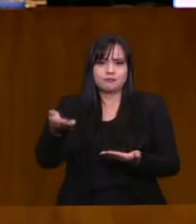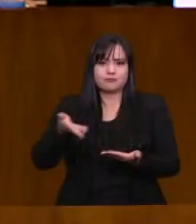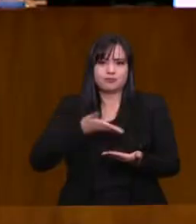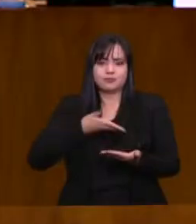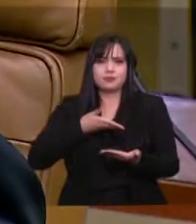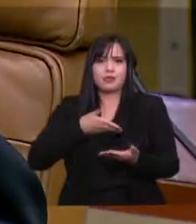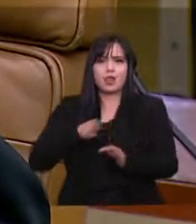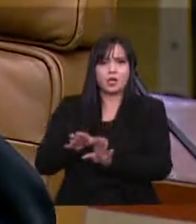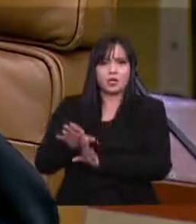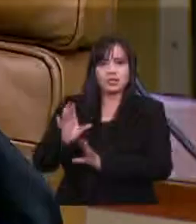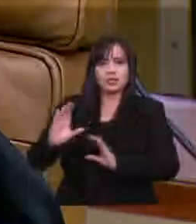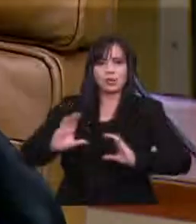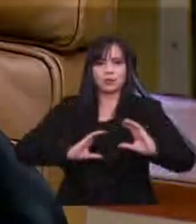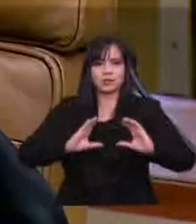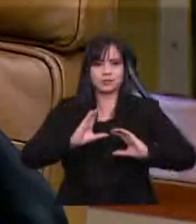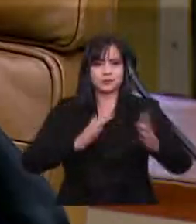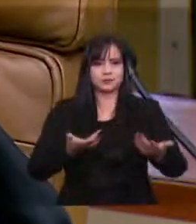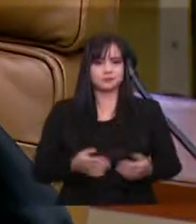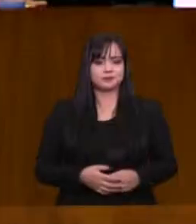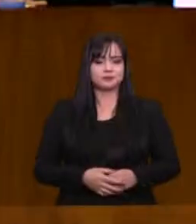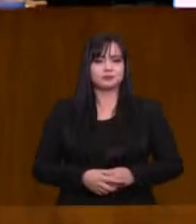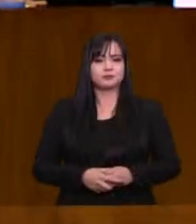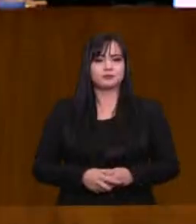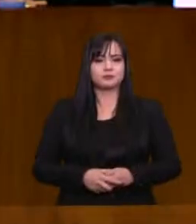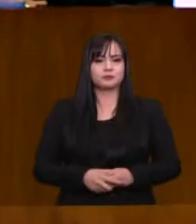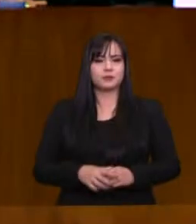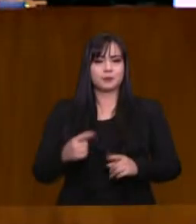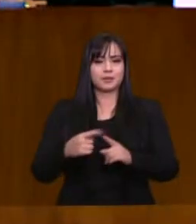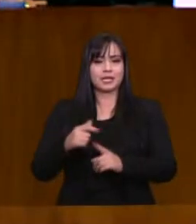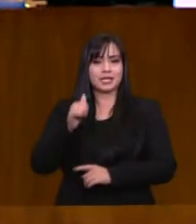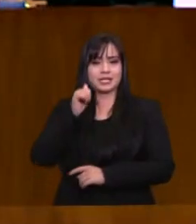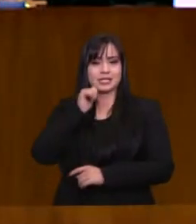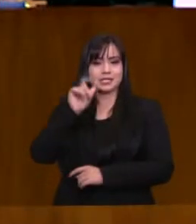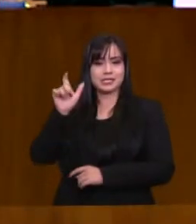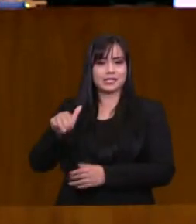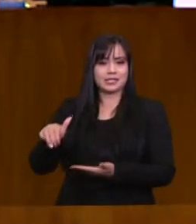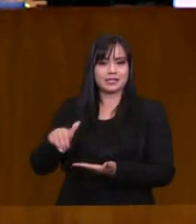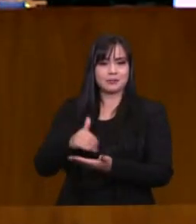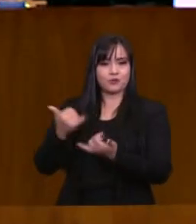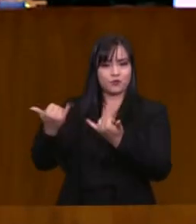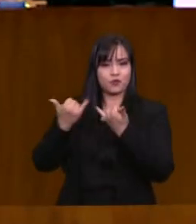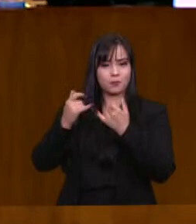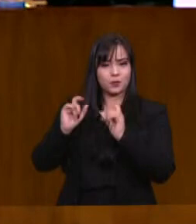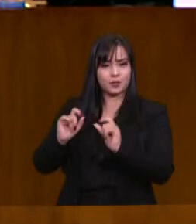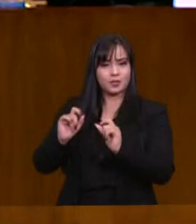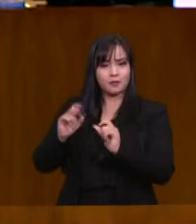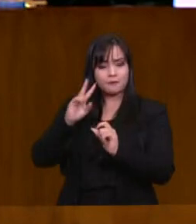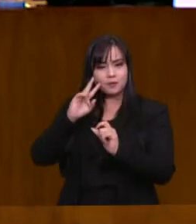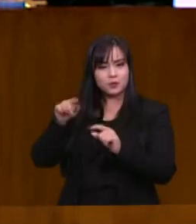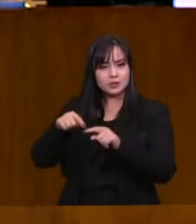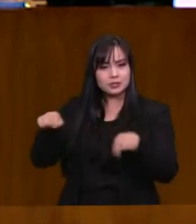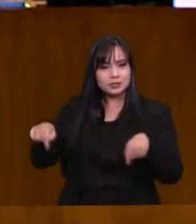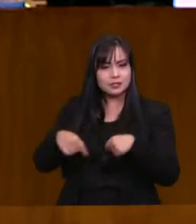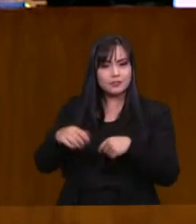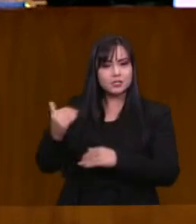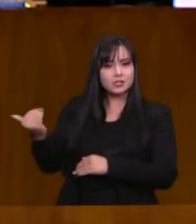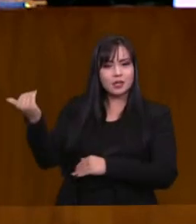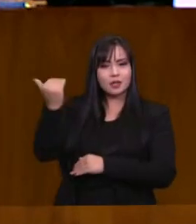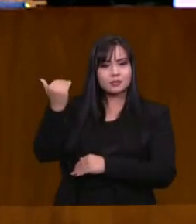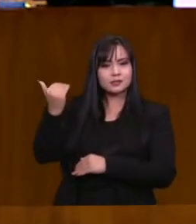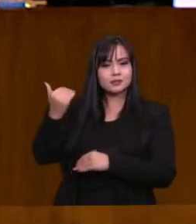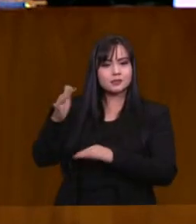remeta pela via da comunicação a secretária me informa que enviou para o gabinete